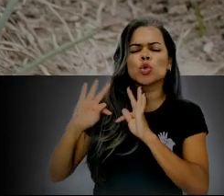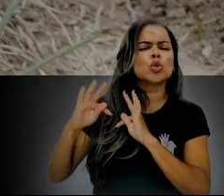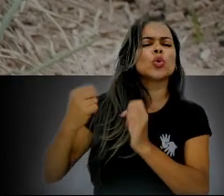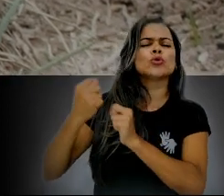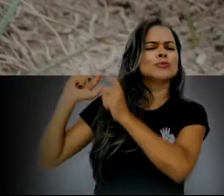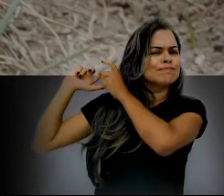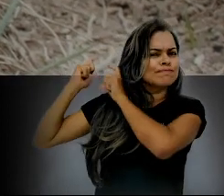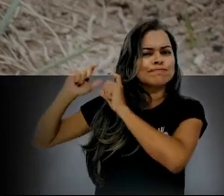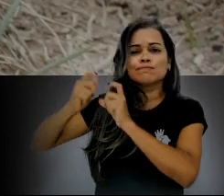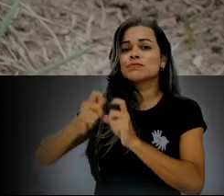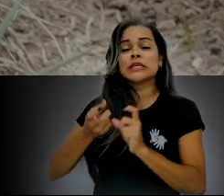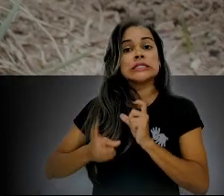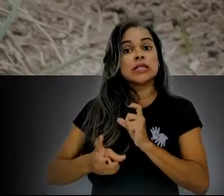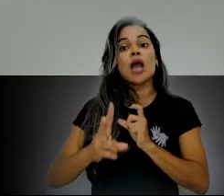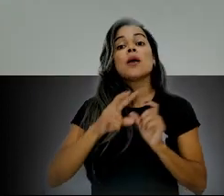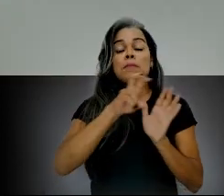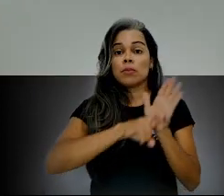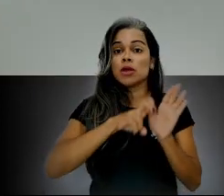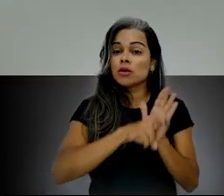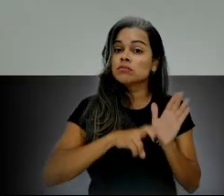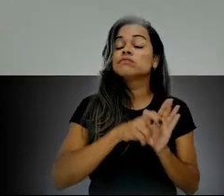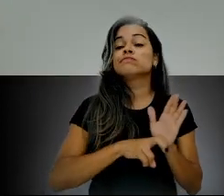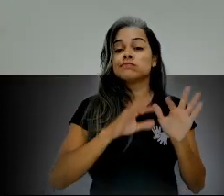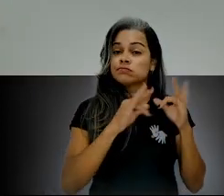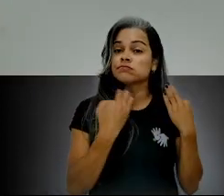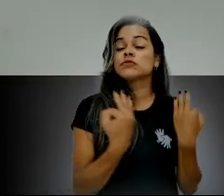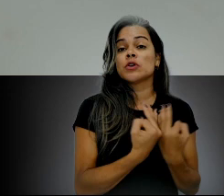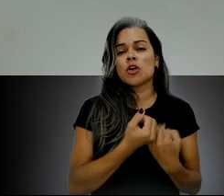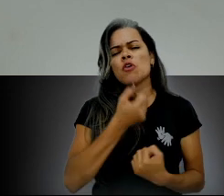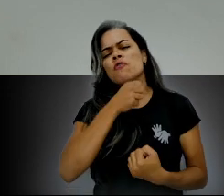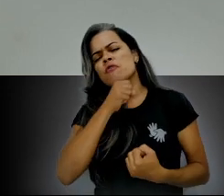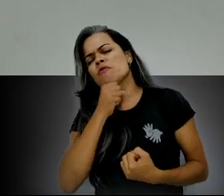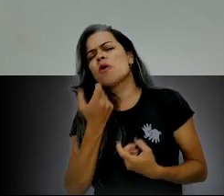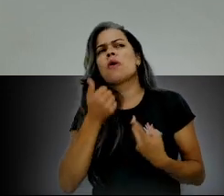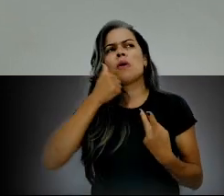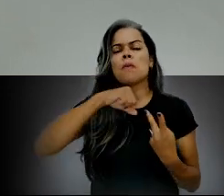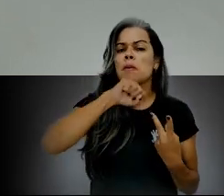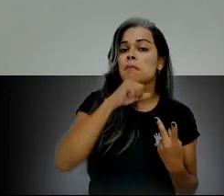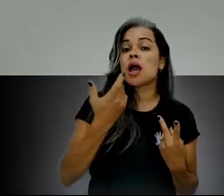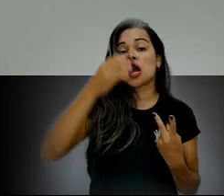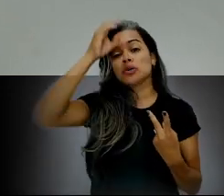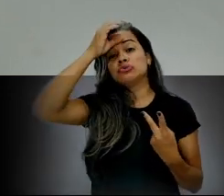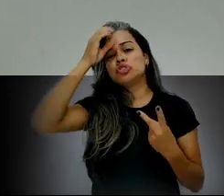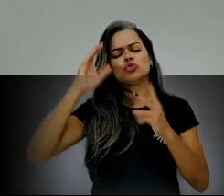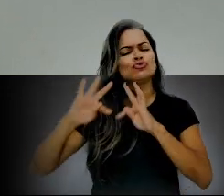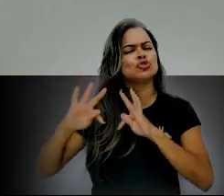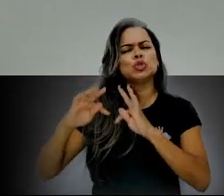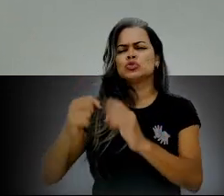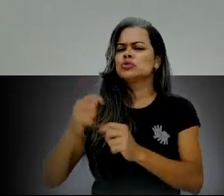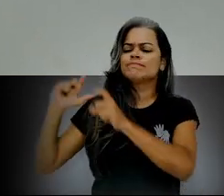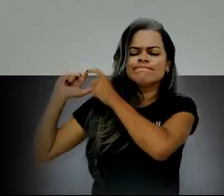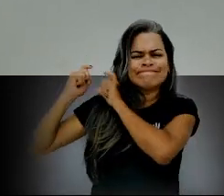né todas minhas astralidade né vem da Agricultura Familiar Deus be e a voz meu pai minha mãe